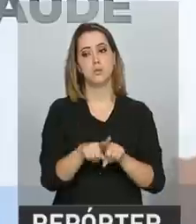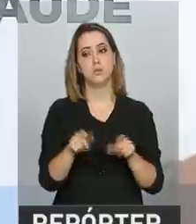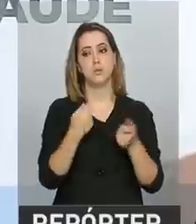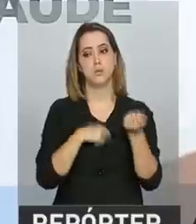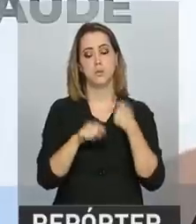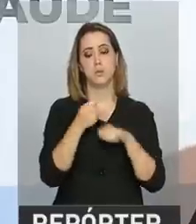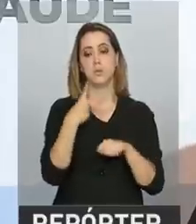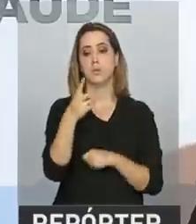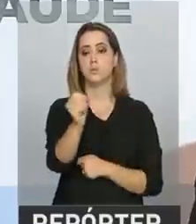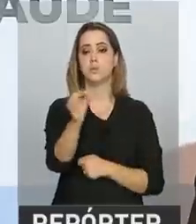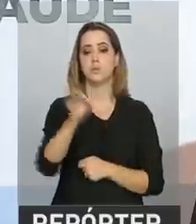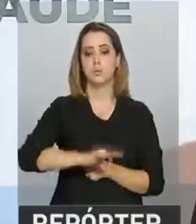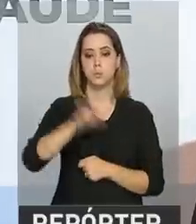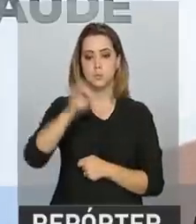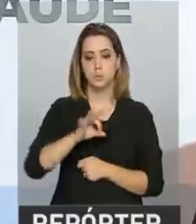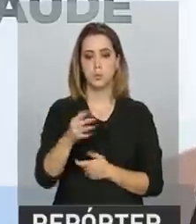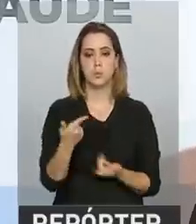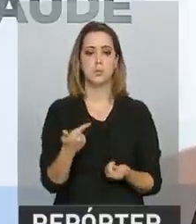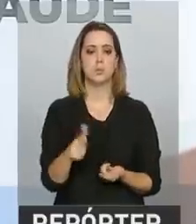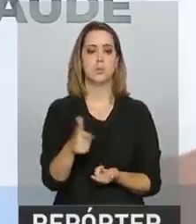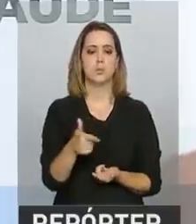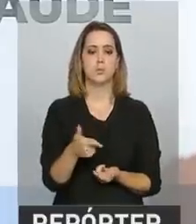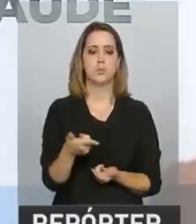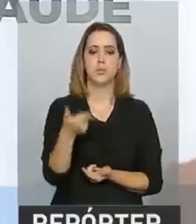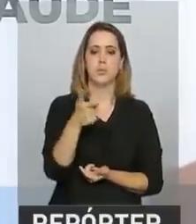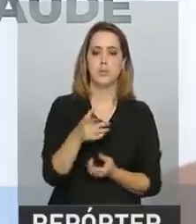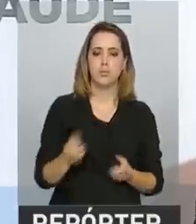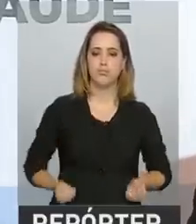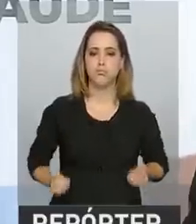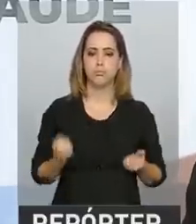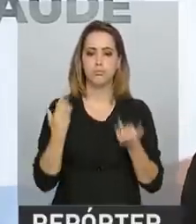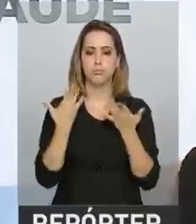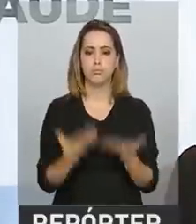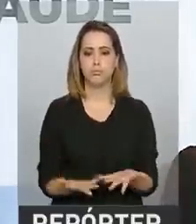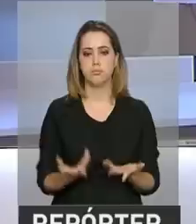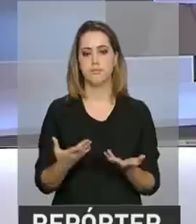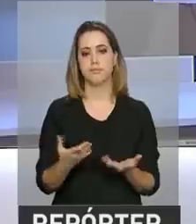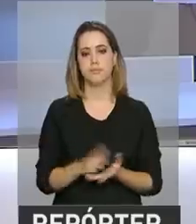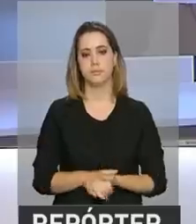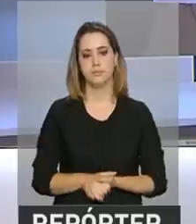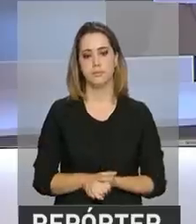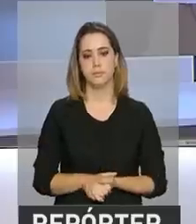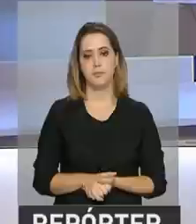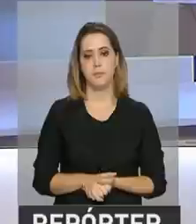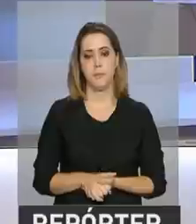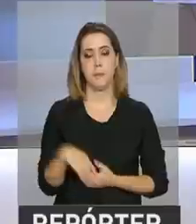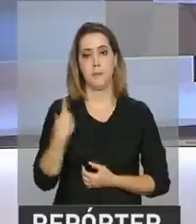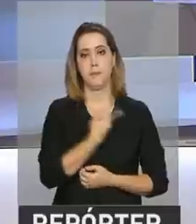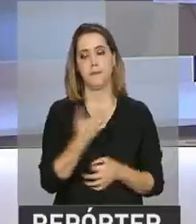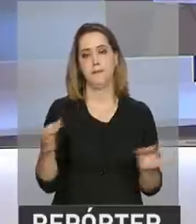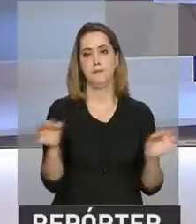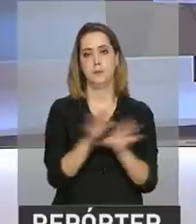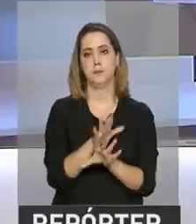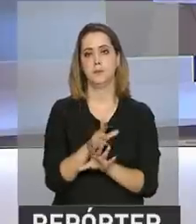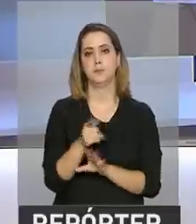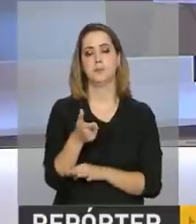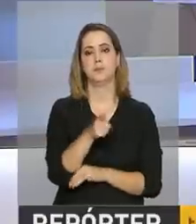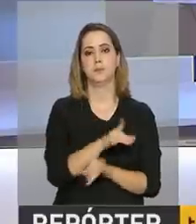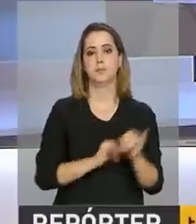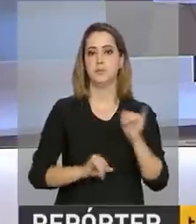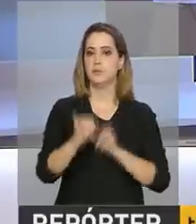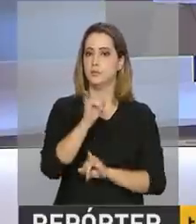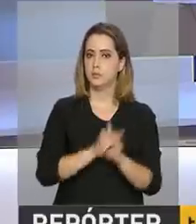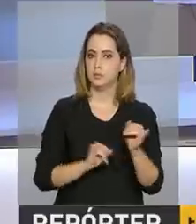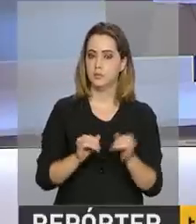menos 20%, porque não repetiremos exames, consultas e entrega de medicamentos. Nós ficamos por aqui e voltamos a